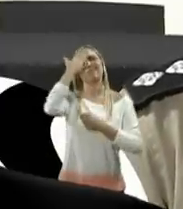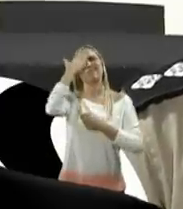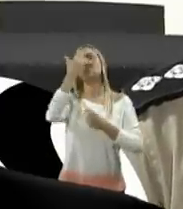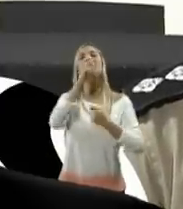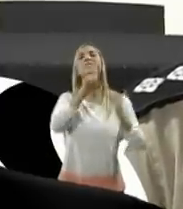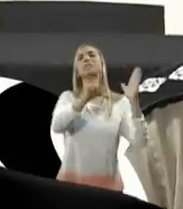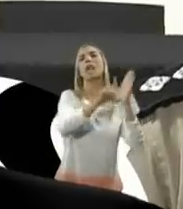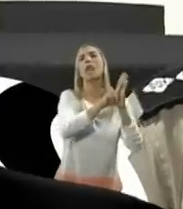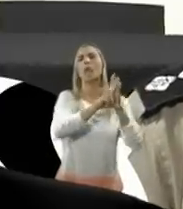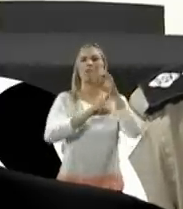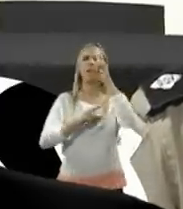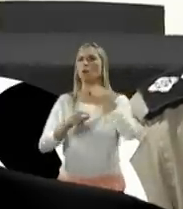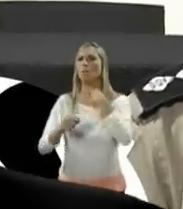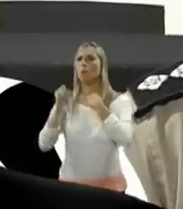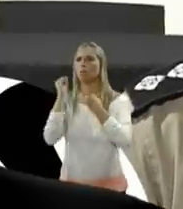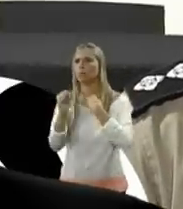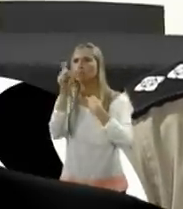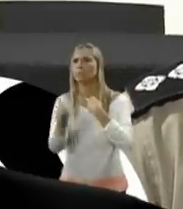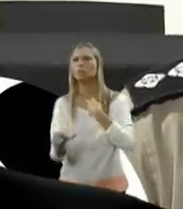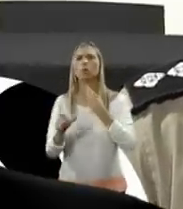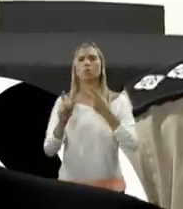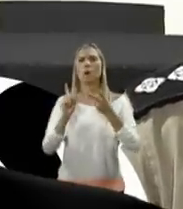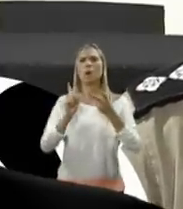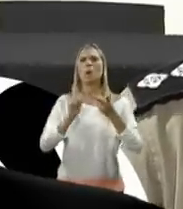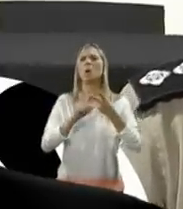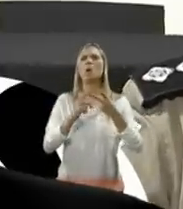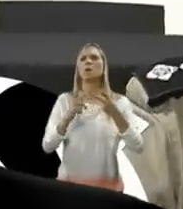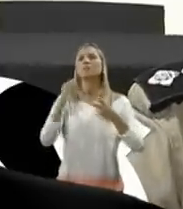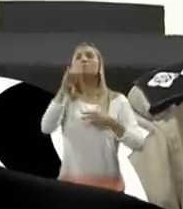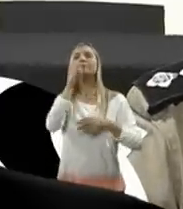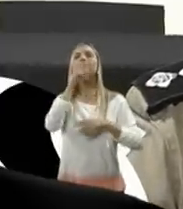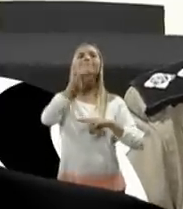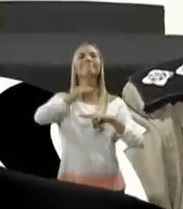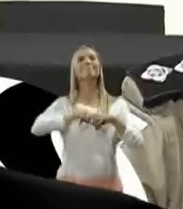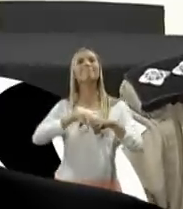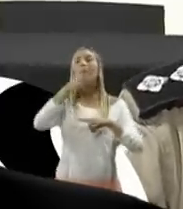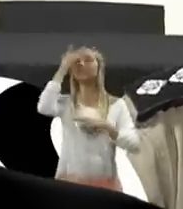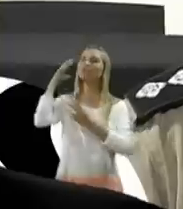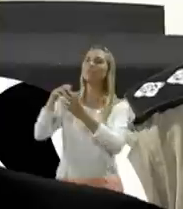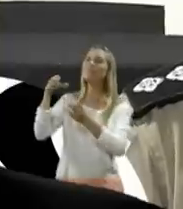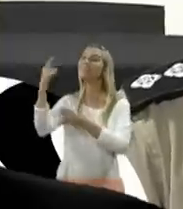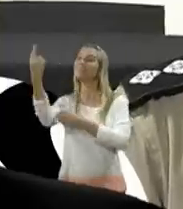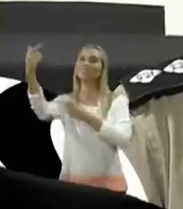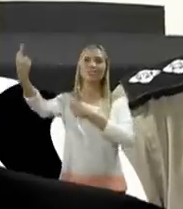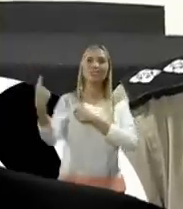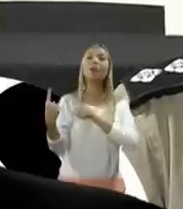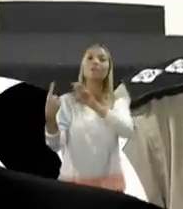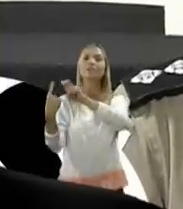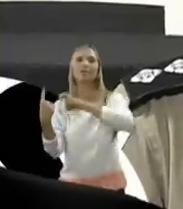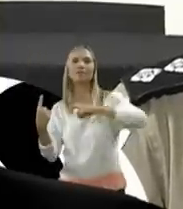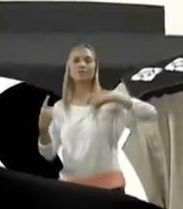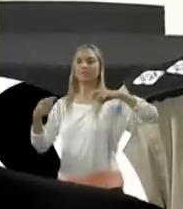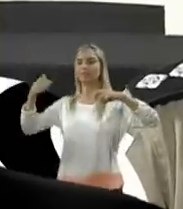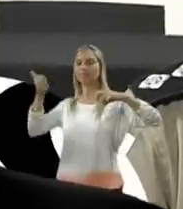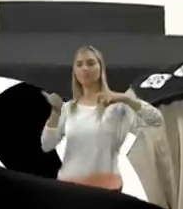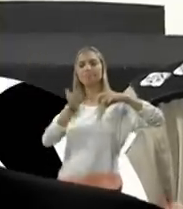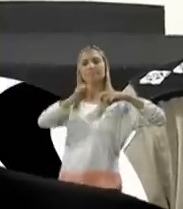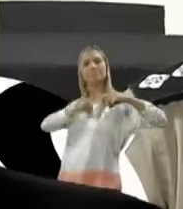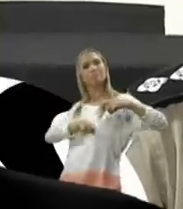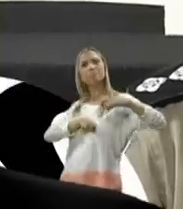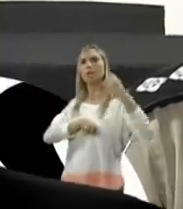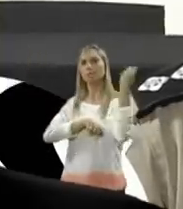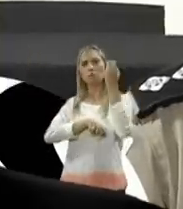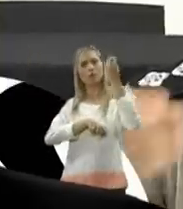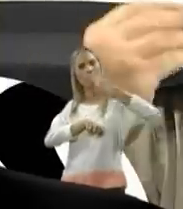outro. Não precisaria de uma lei falar que, se você estiver sentado e um ancião chegar, você deve oferecer o local para ele. Não precisaria